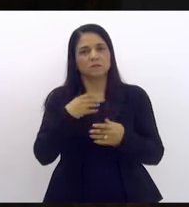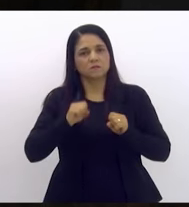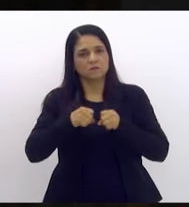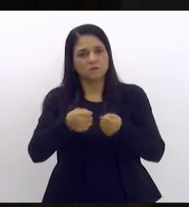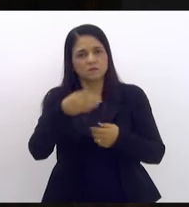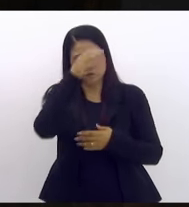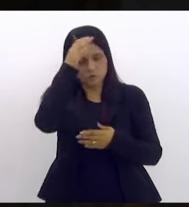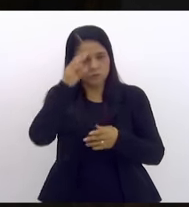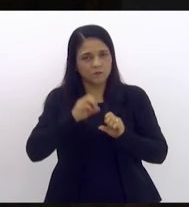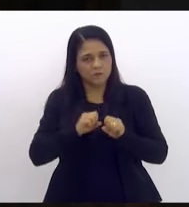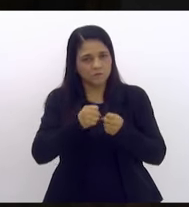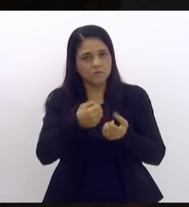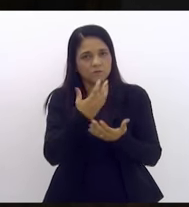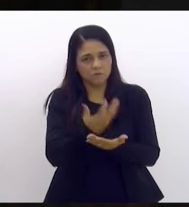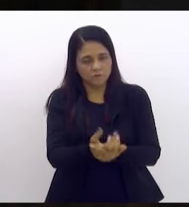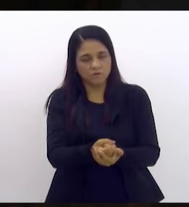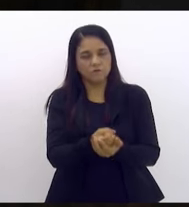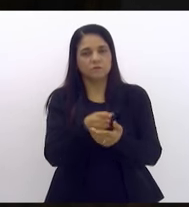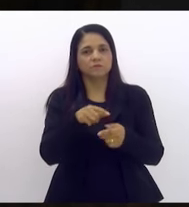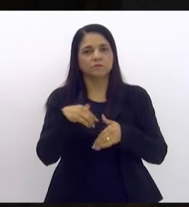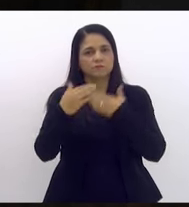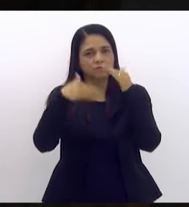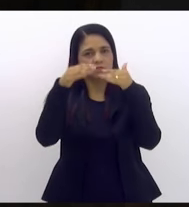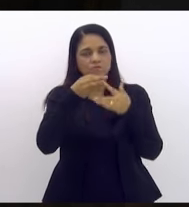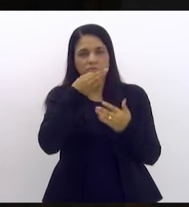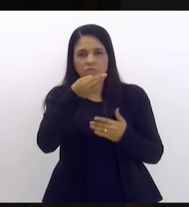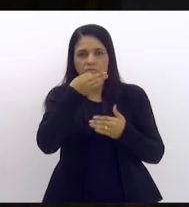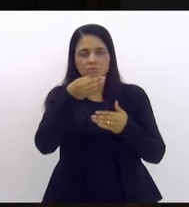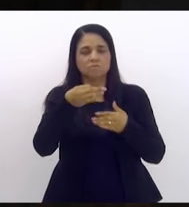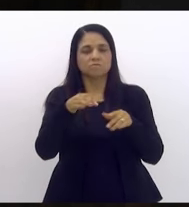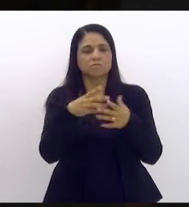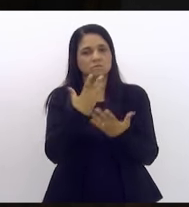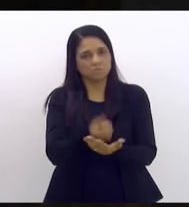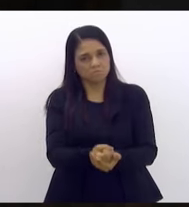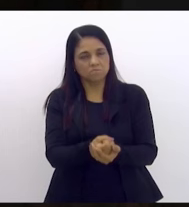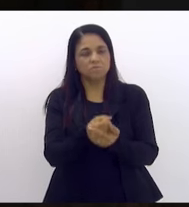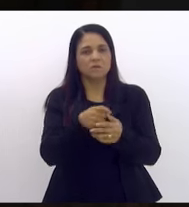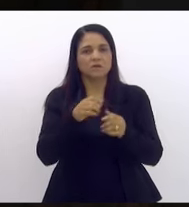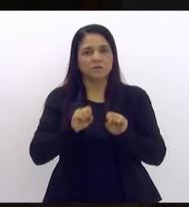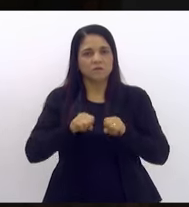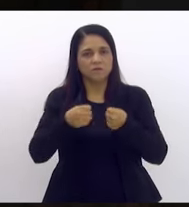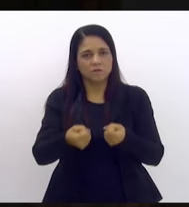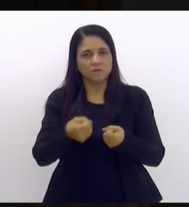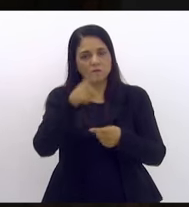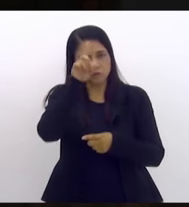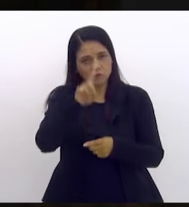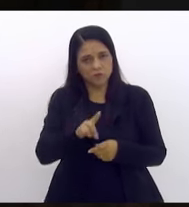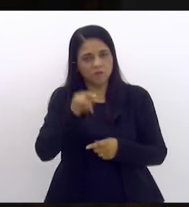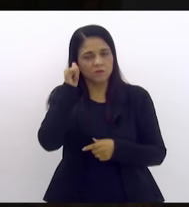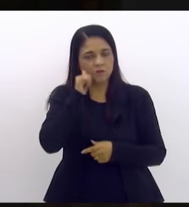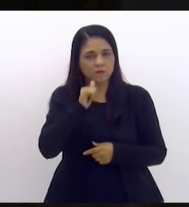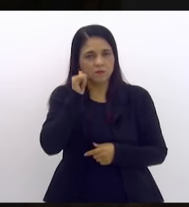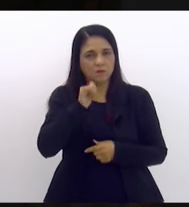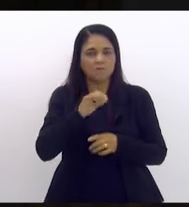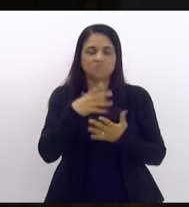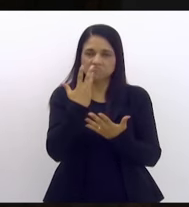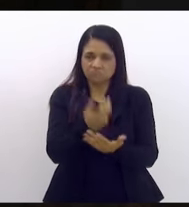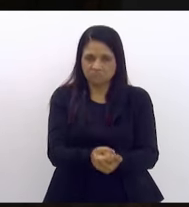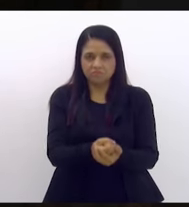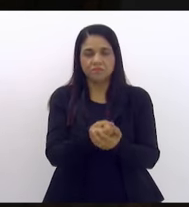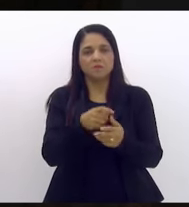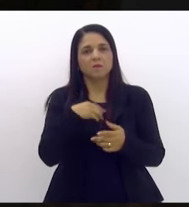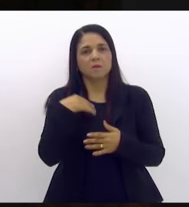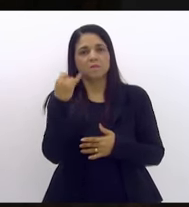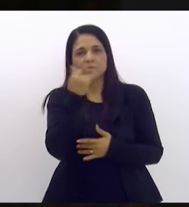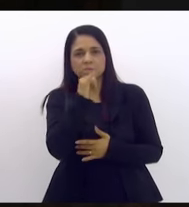De Assuntos Municipal e Desenvolvimento Regional, favorável. De Defesa dos Direitos da Mulher, favorável. De